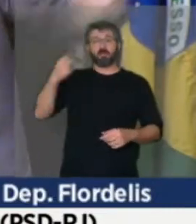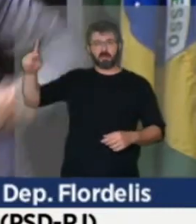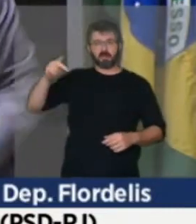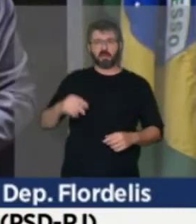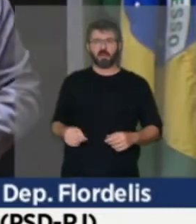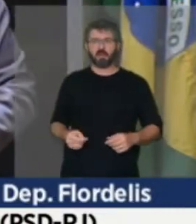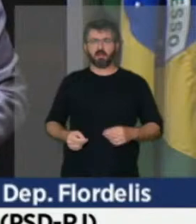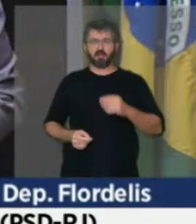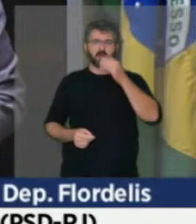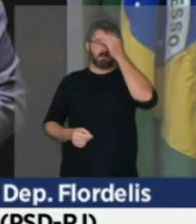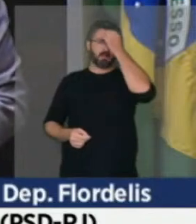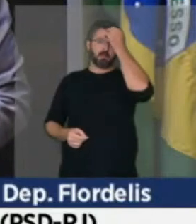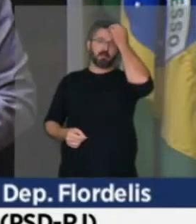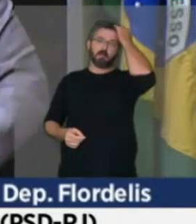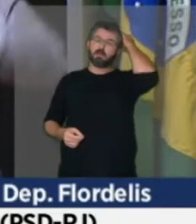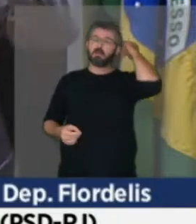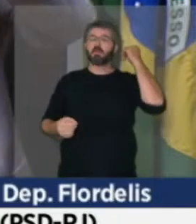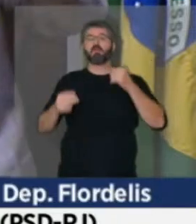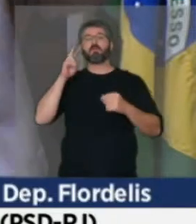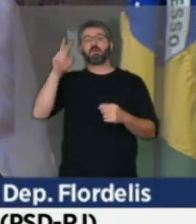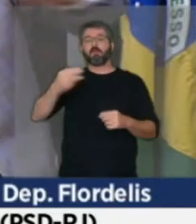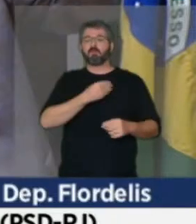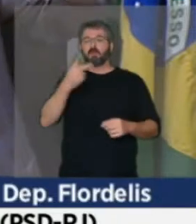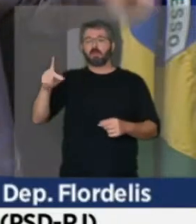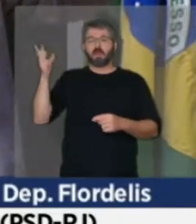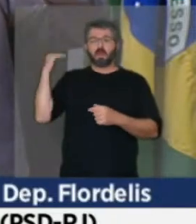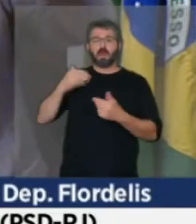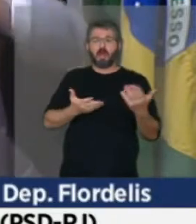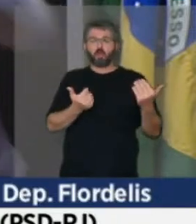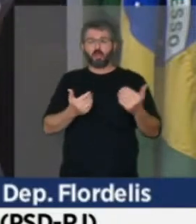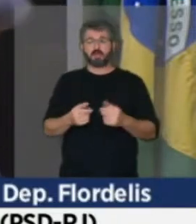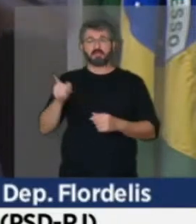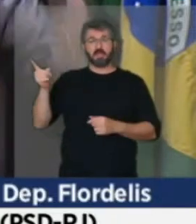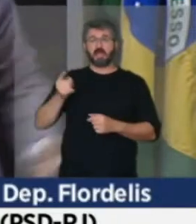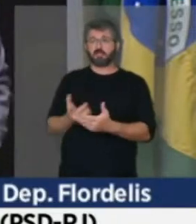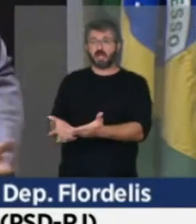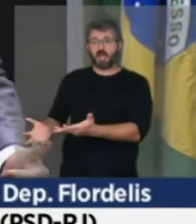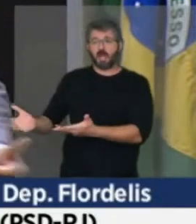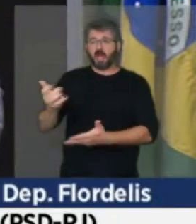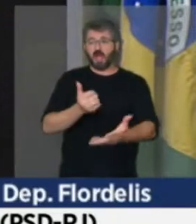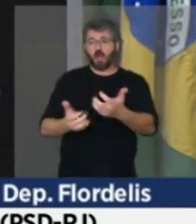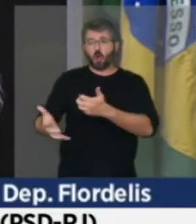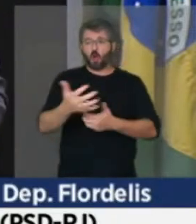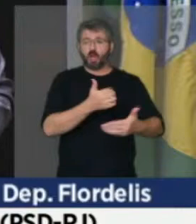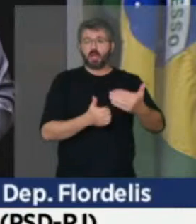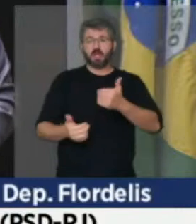que ela é adolescente. Ela já estava acolhendo crianças antes mesmo do relator ter nascido.